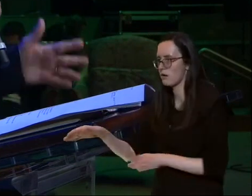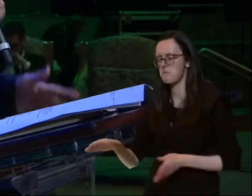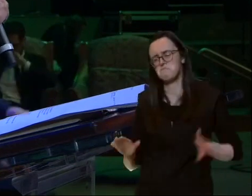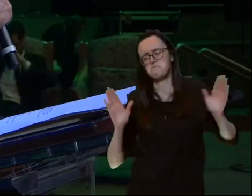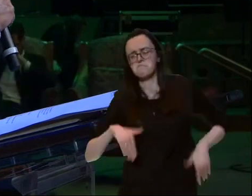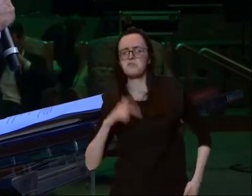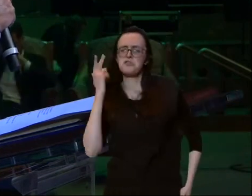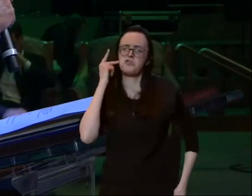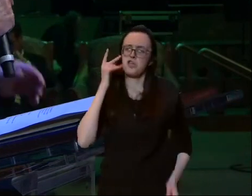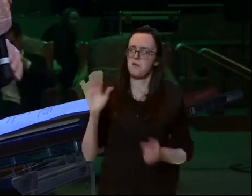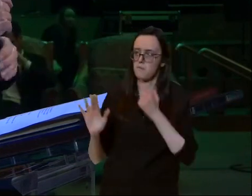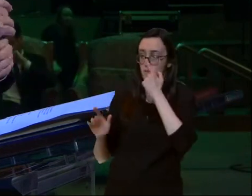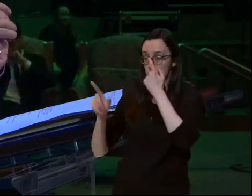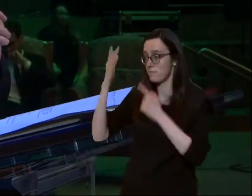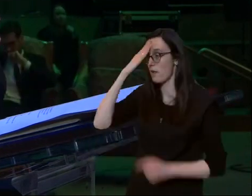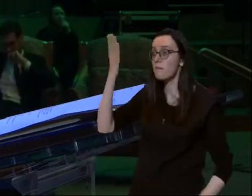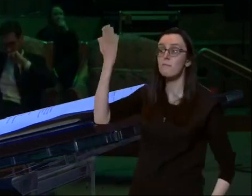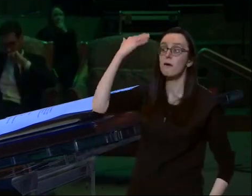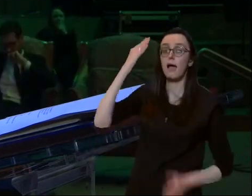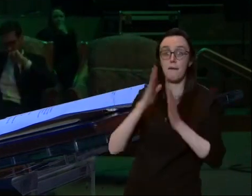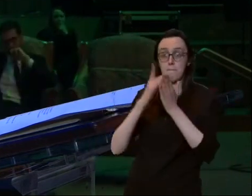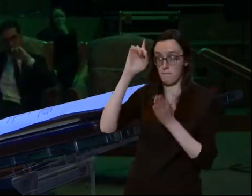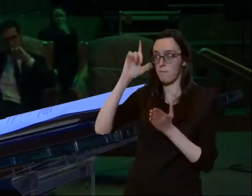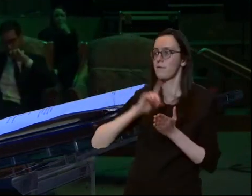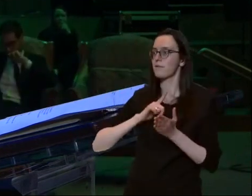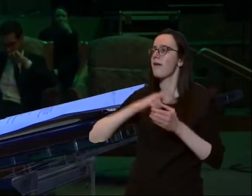Entre os coríntios havia uma máxima.